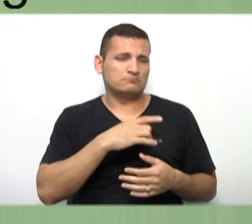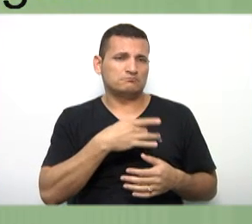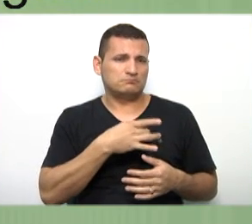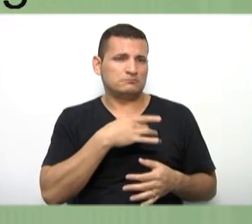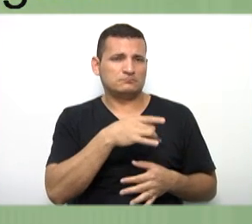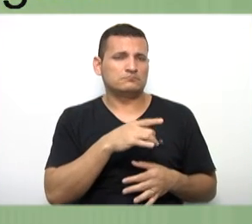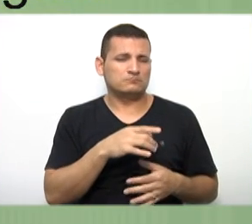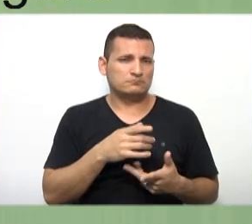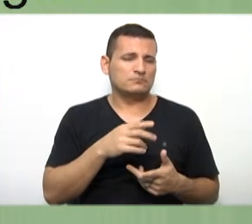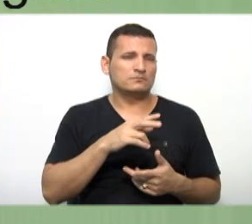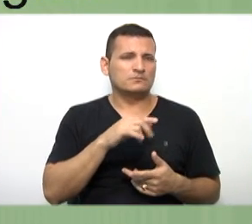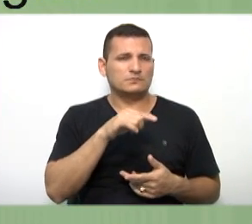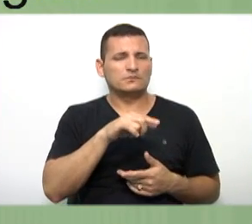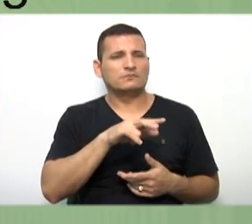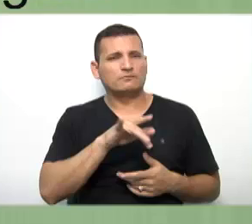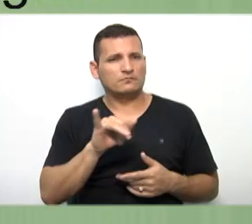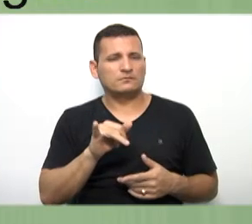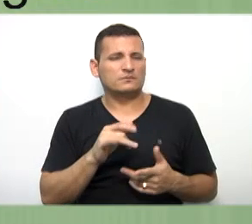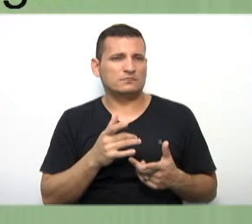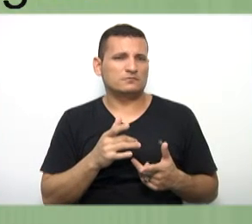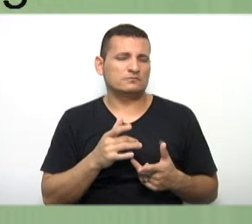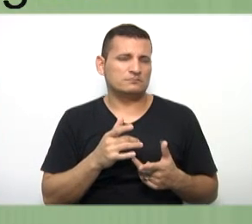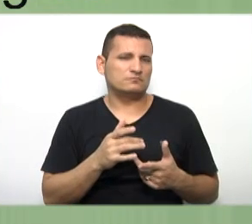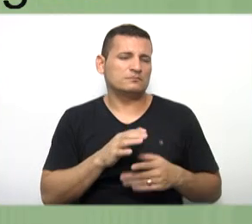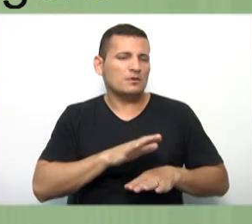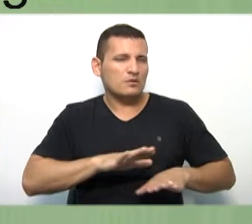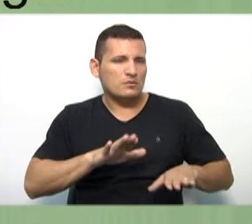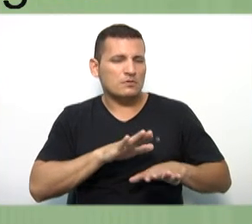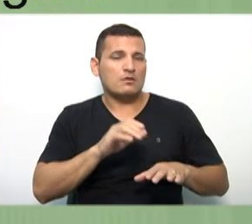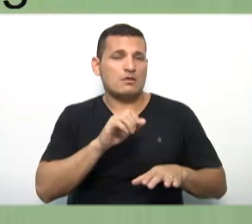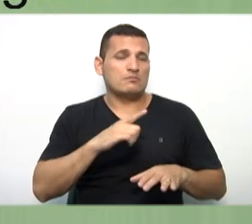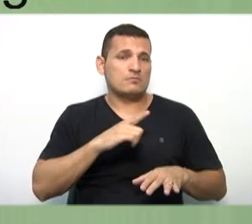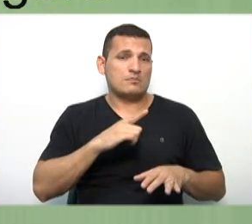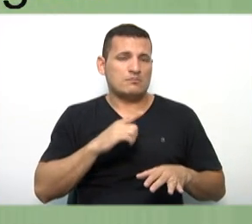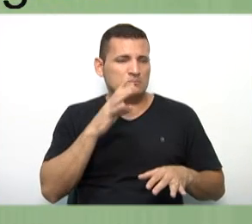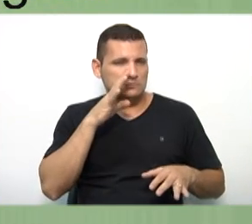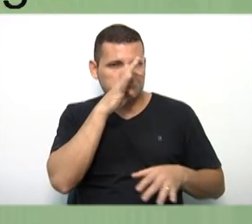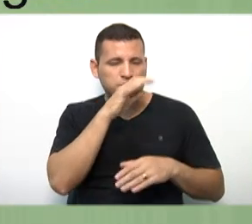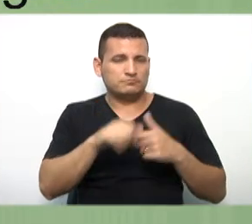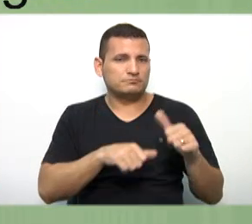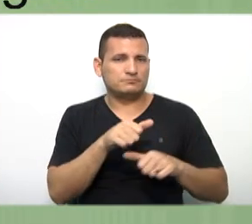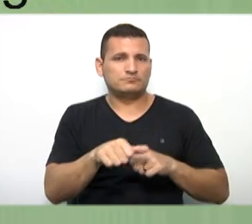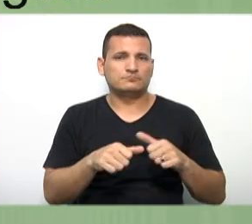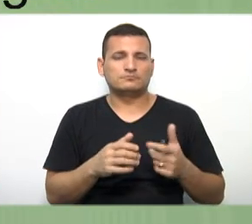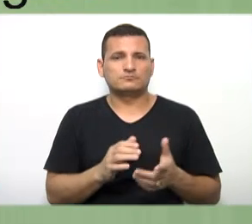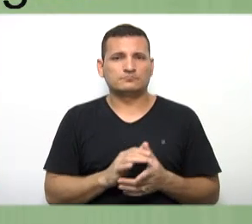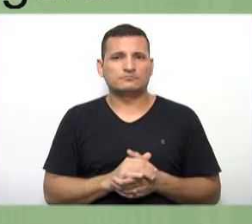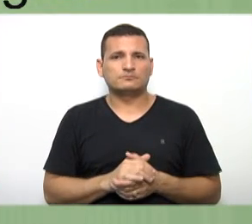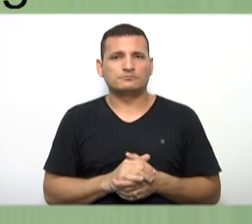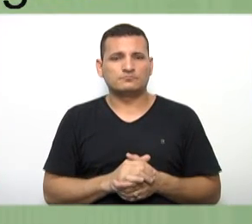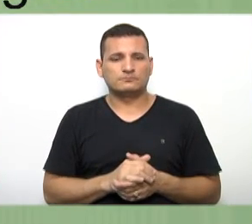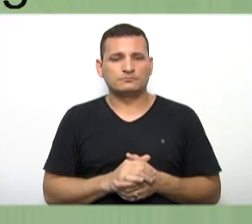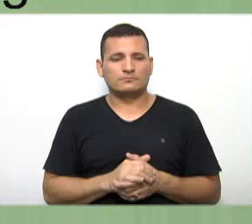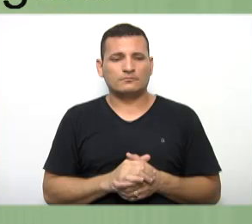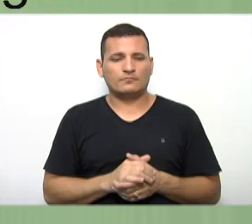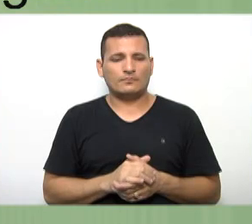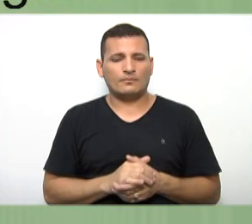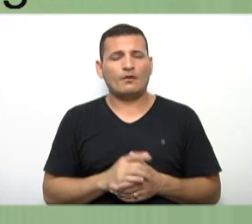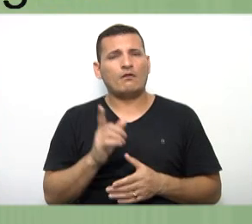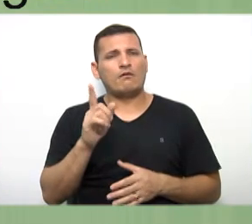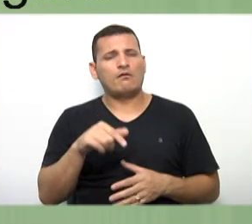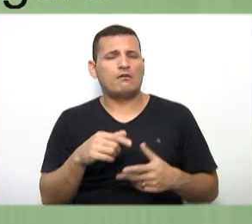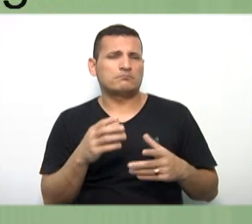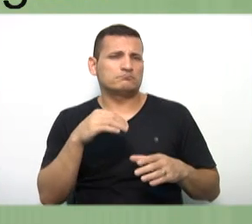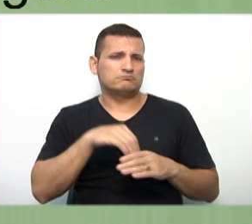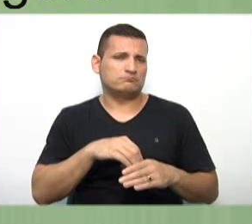mais acomodadas e aí gera resistência à mudança, pois elas partem de uma situação que já